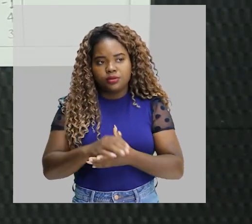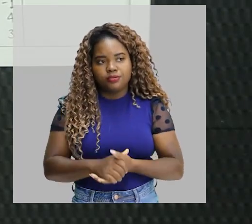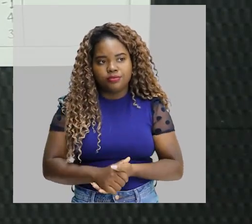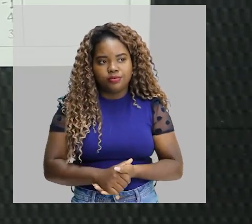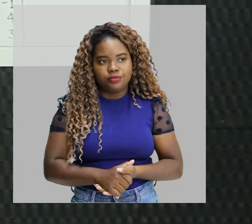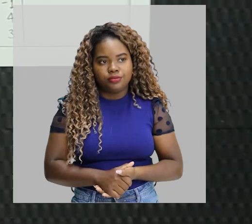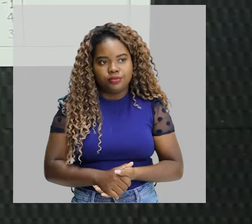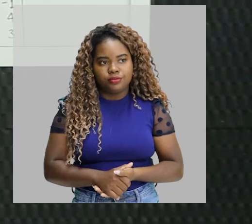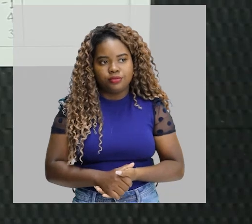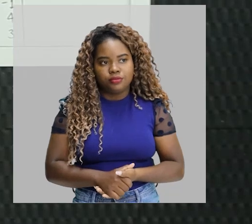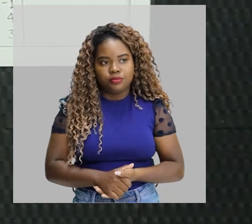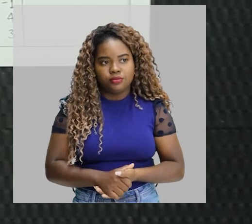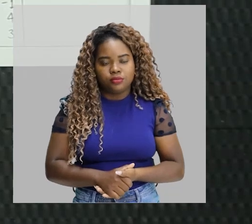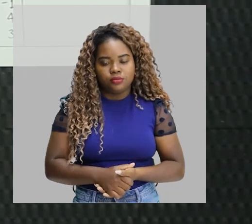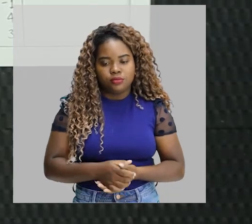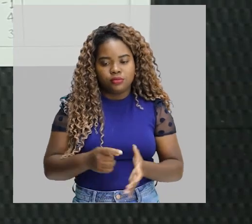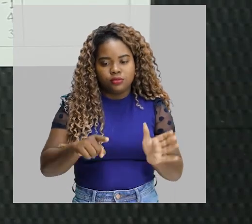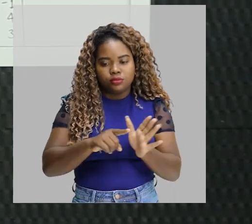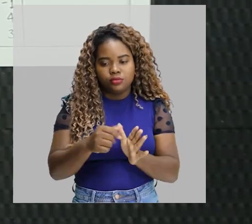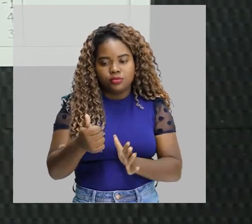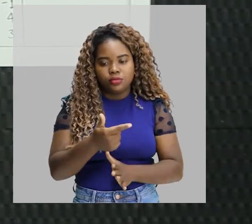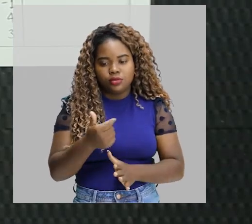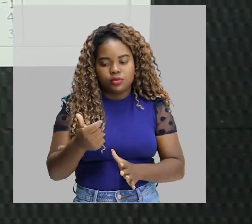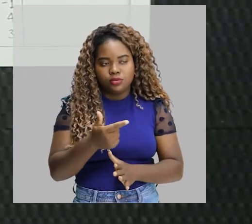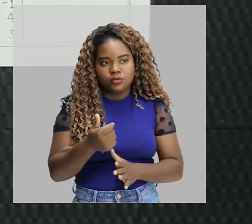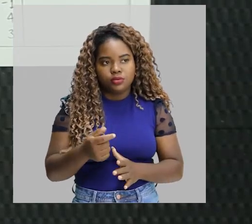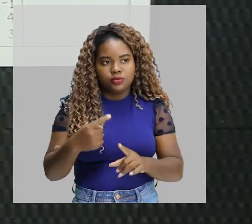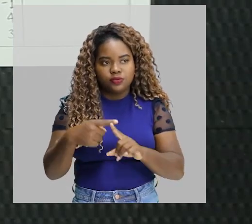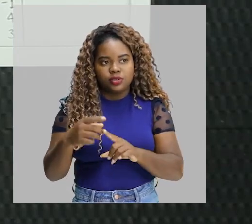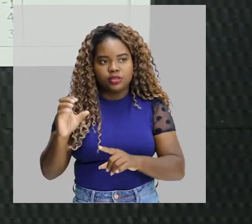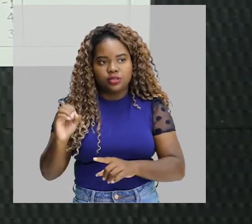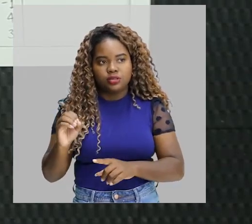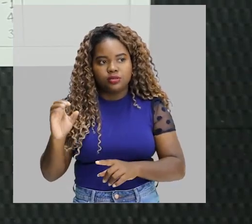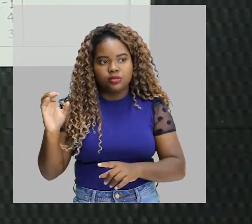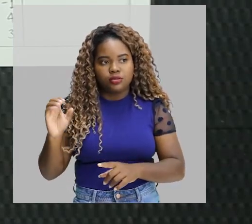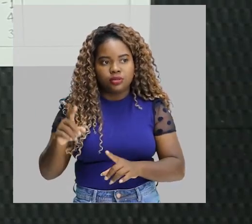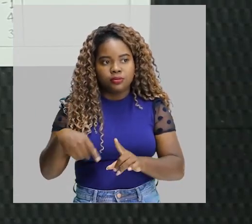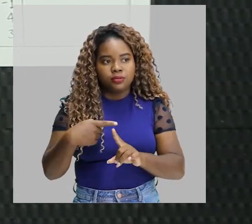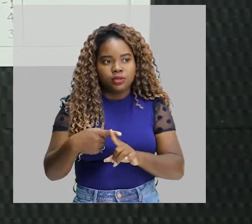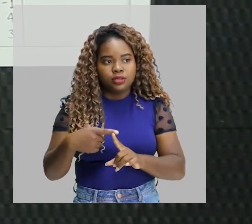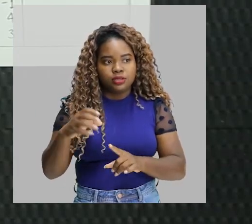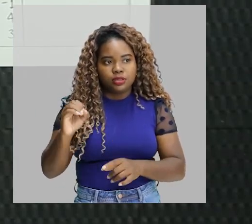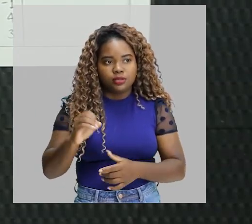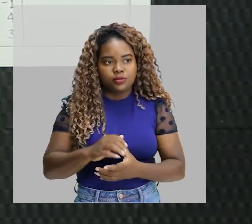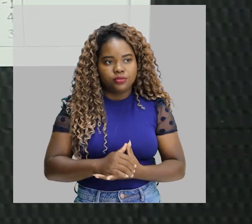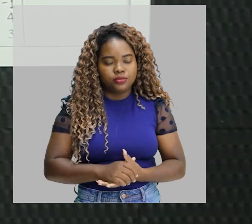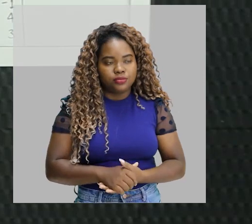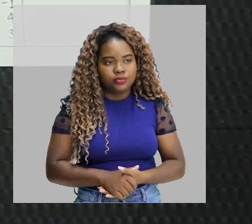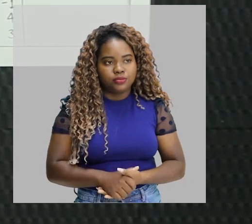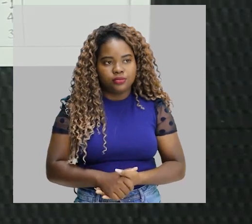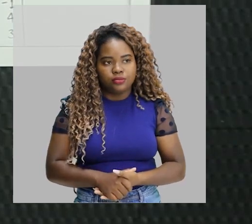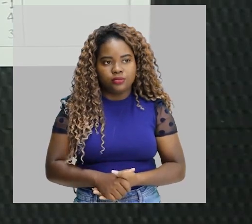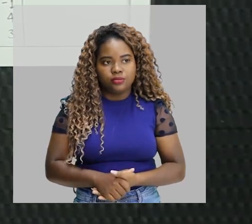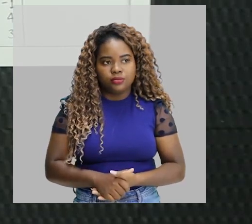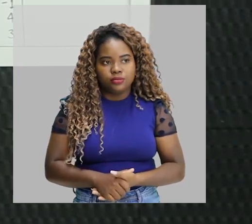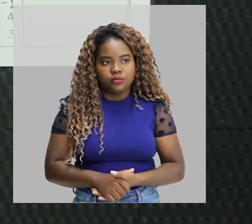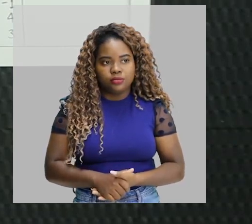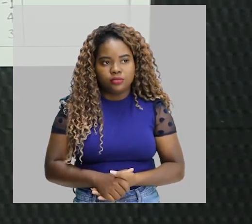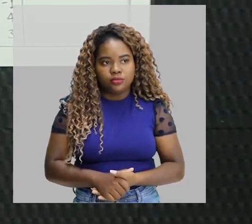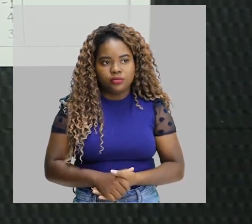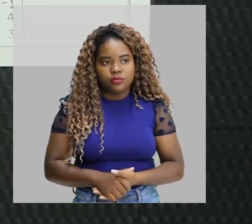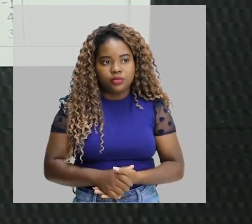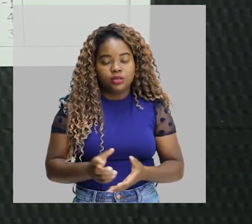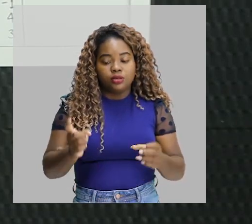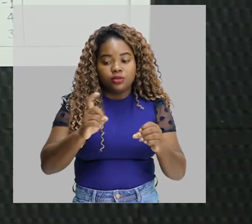que dê aqui ó que vai dar menos 12 vezes 0 dá zero né tá mais zero agora na volta